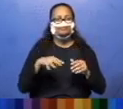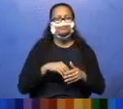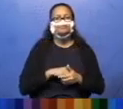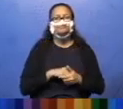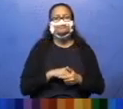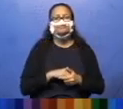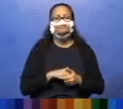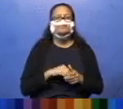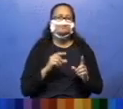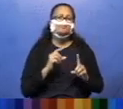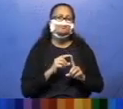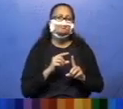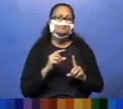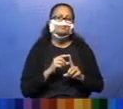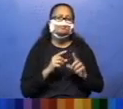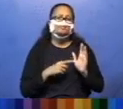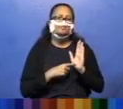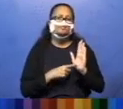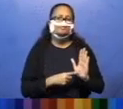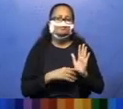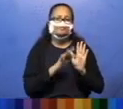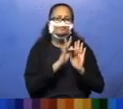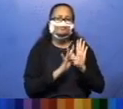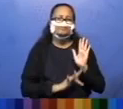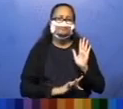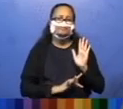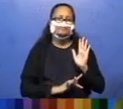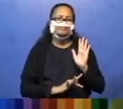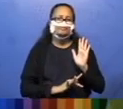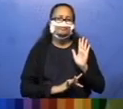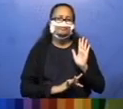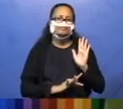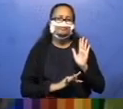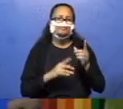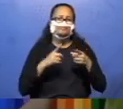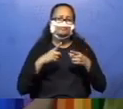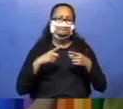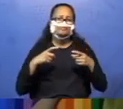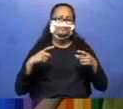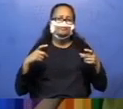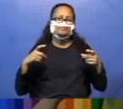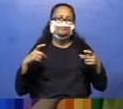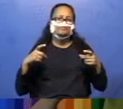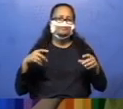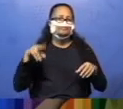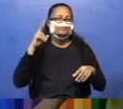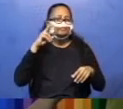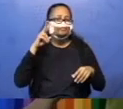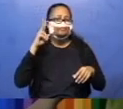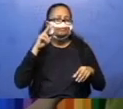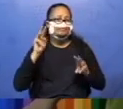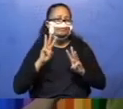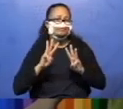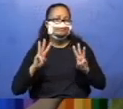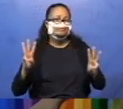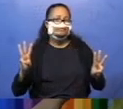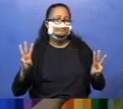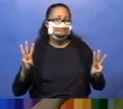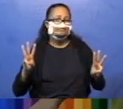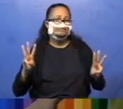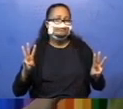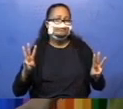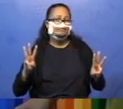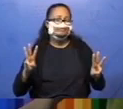Que palavras indica que esse texto é um texto científico? Lembra do nome do site? Minas